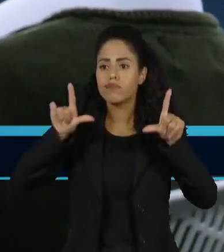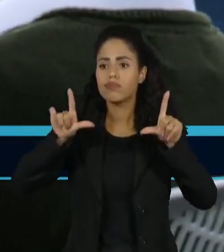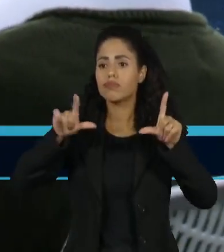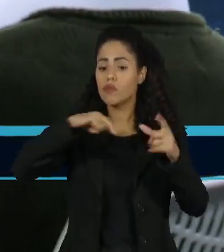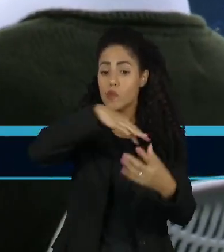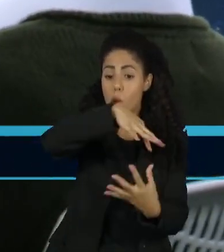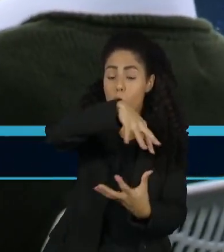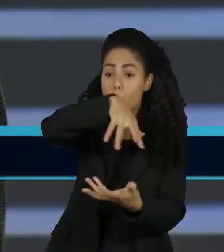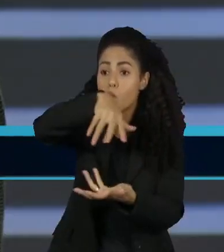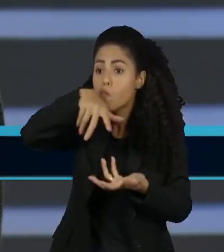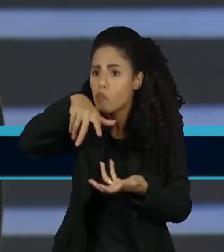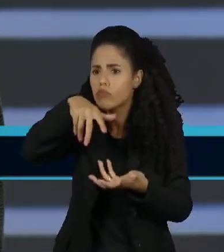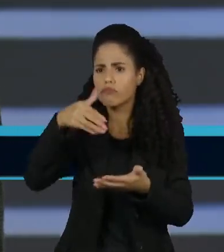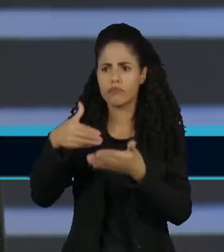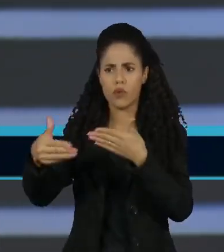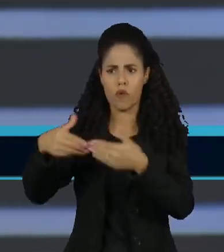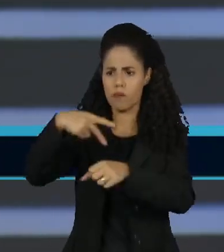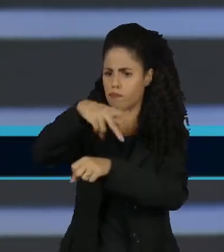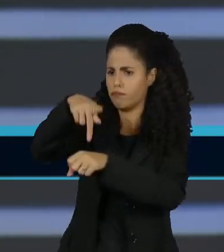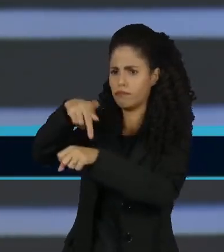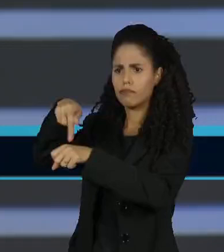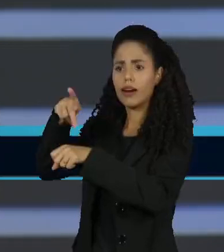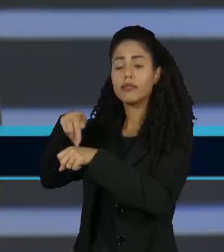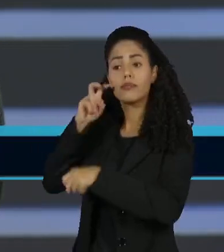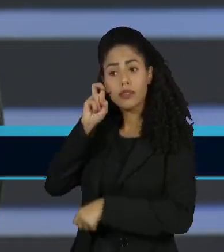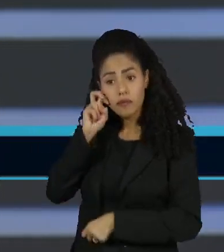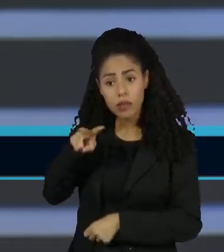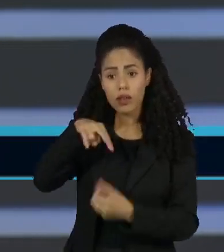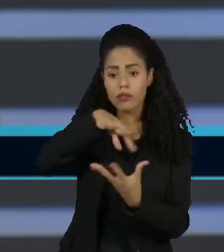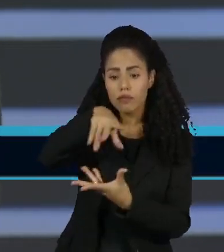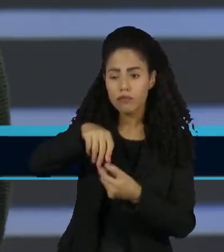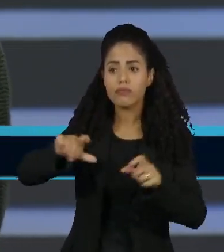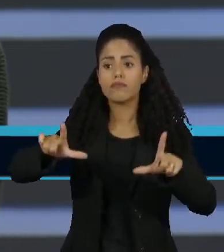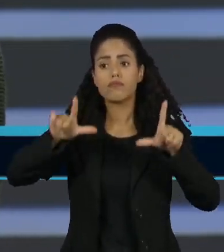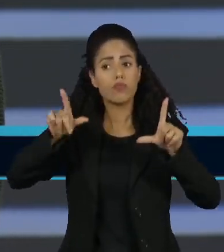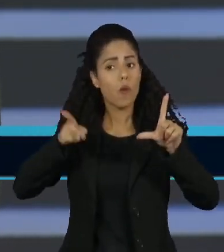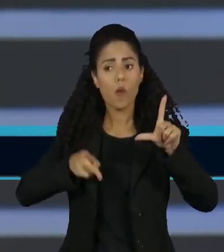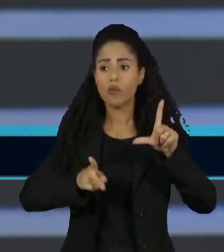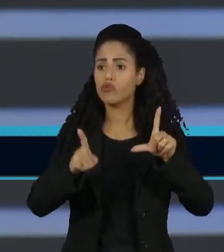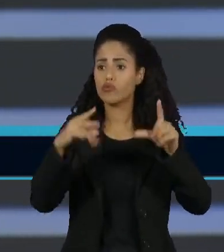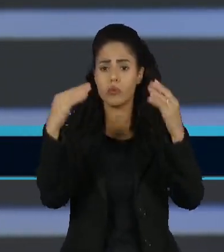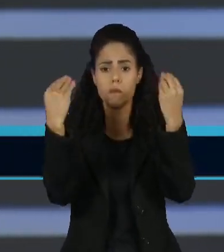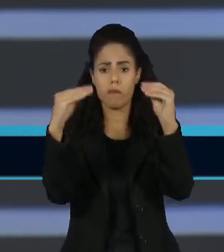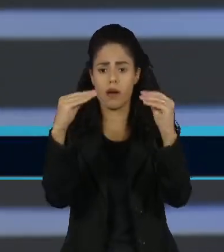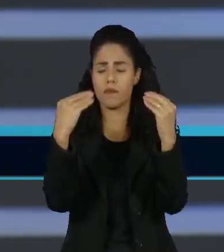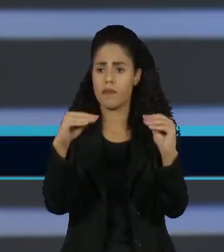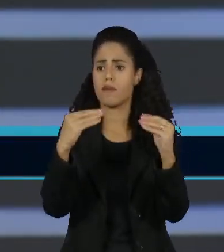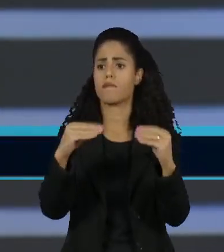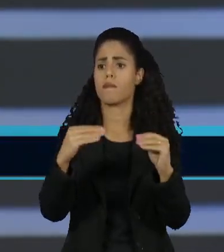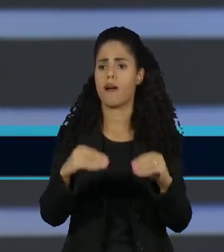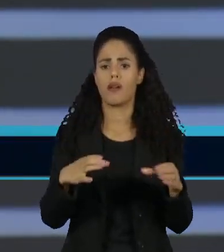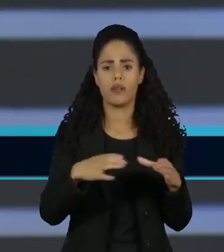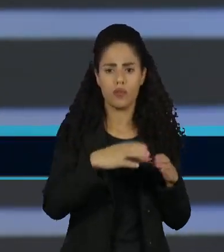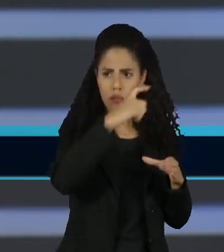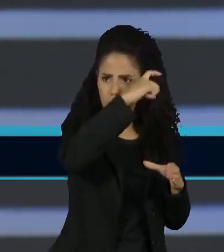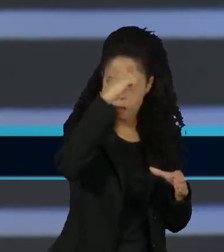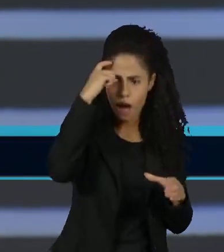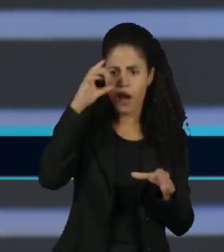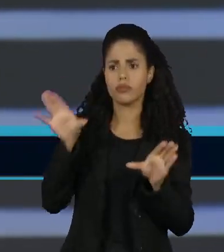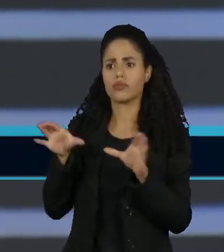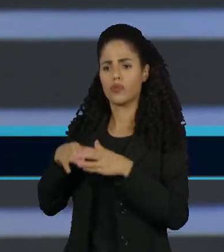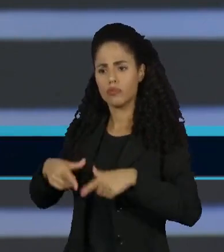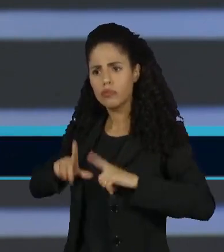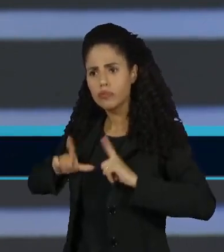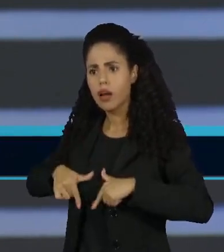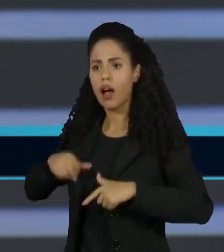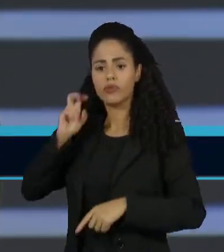todo mundo. Qualquer país que esteja perpetrando esses atos, ainda que seja em defesa, Israel foi brutalmente atacada pelo